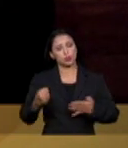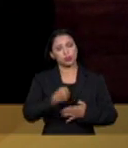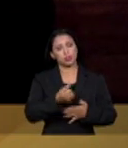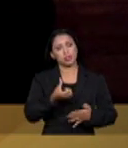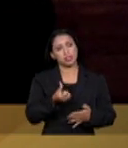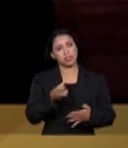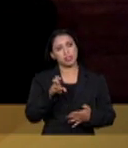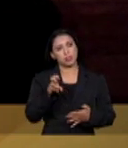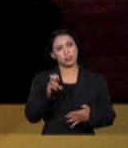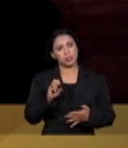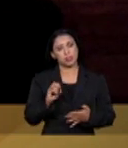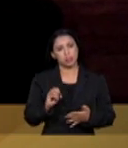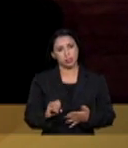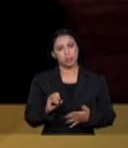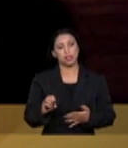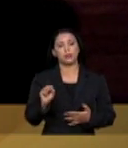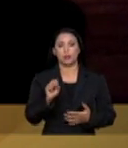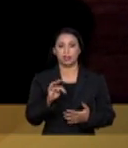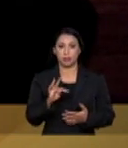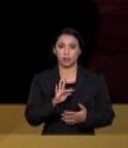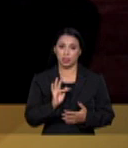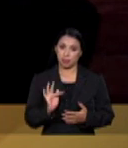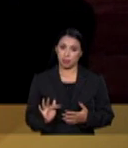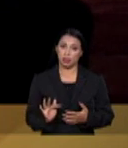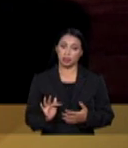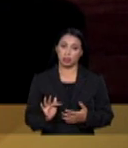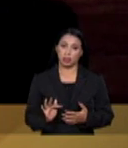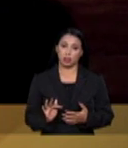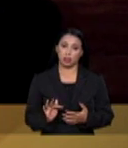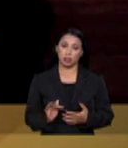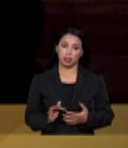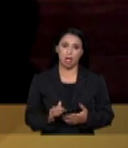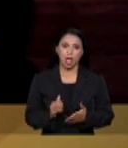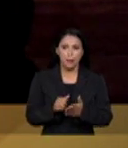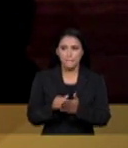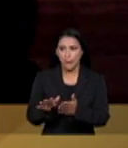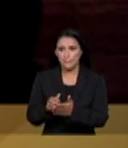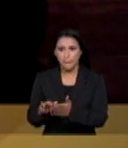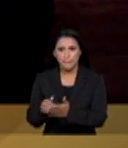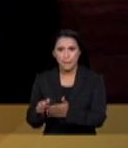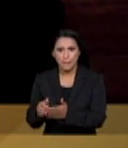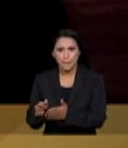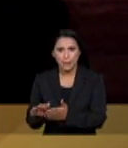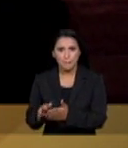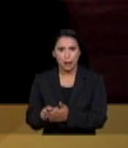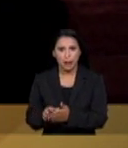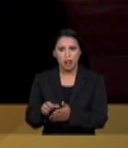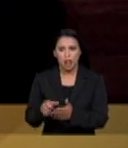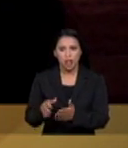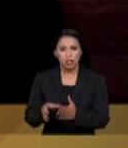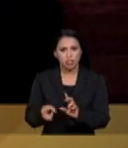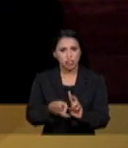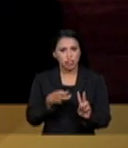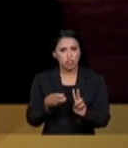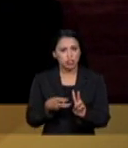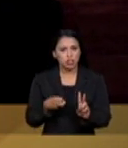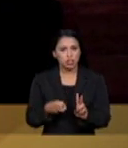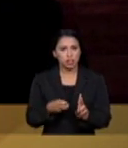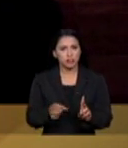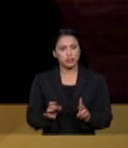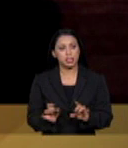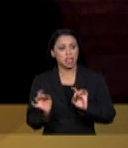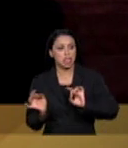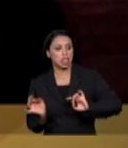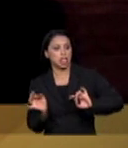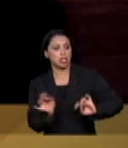691 do Supremo Tribunal Federal expulsão violenta de indígenas levasse a configuração